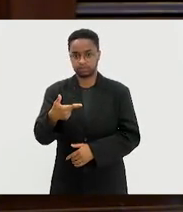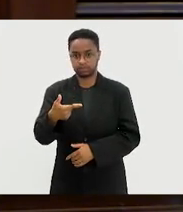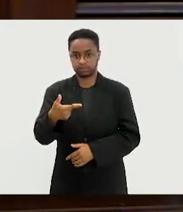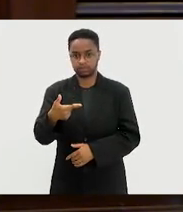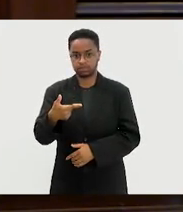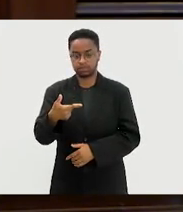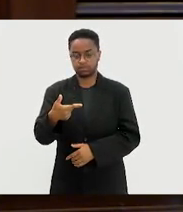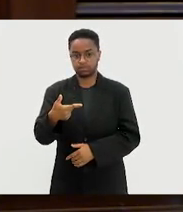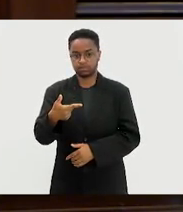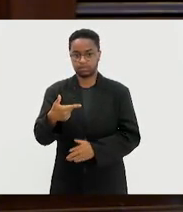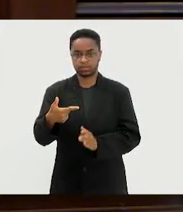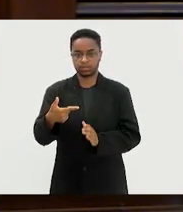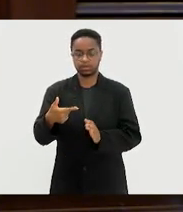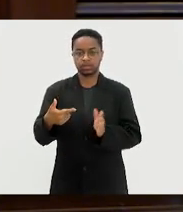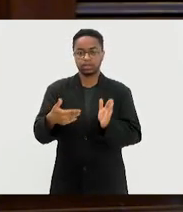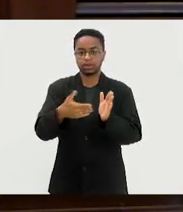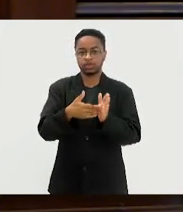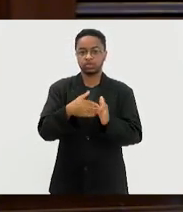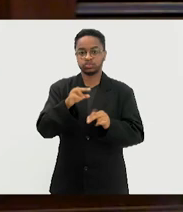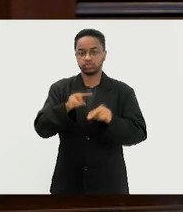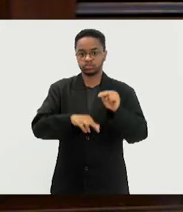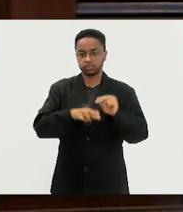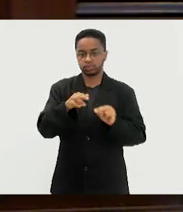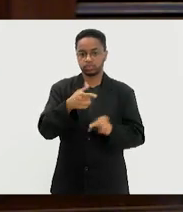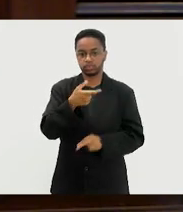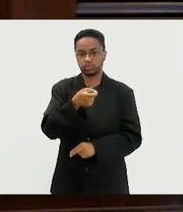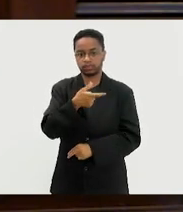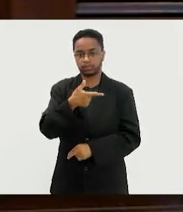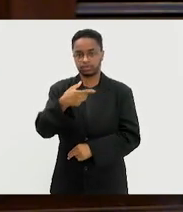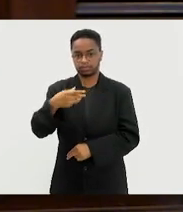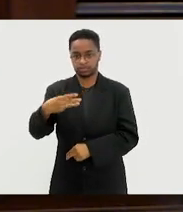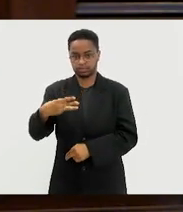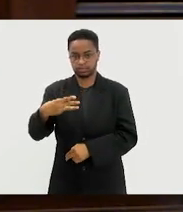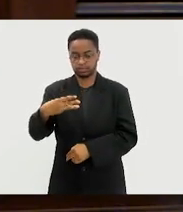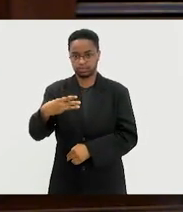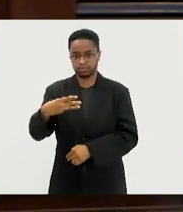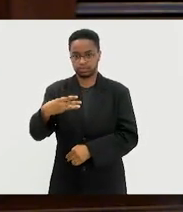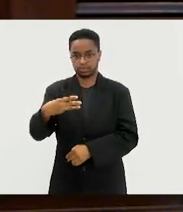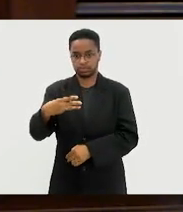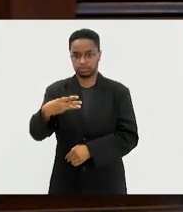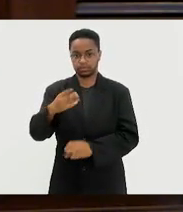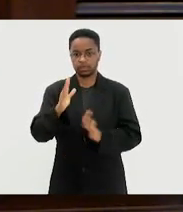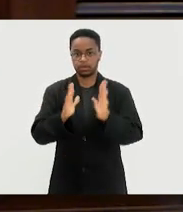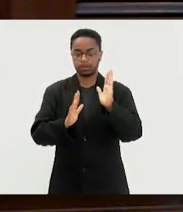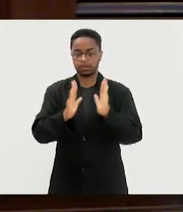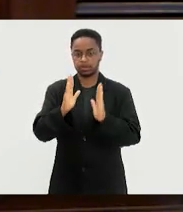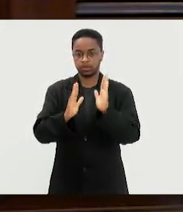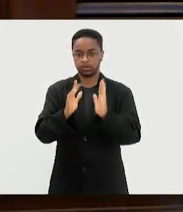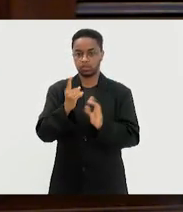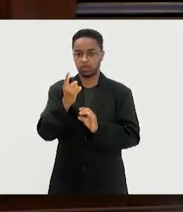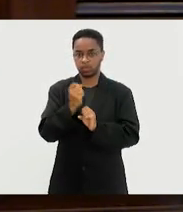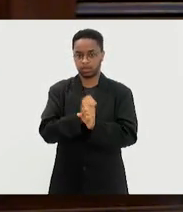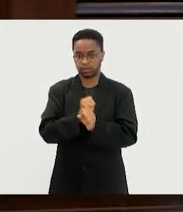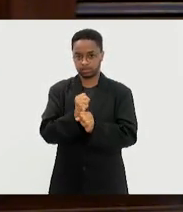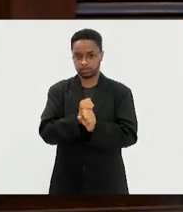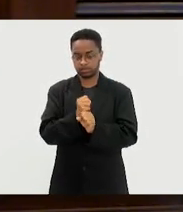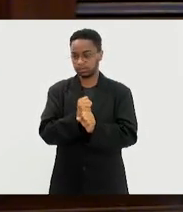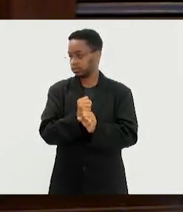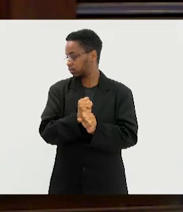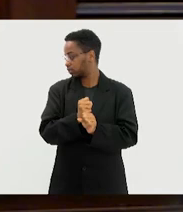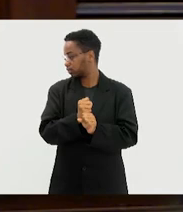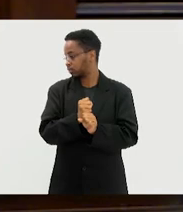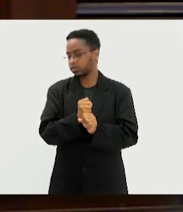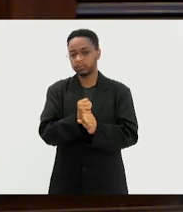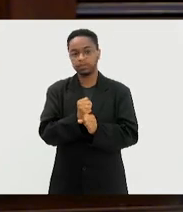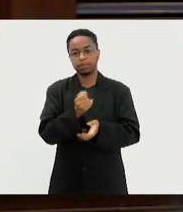e junho de 23, período de 12 meses, perdeu de